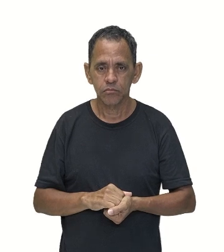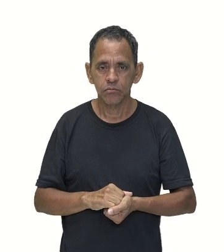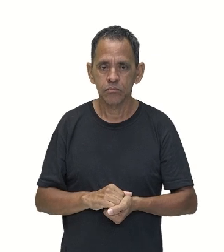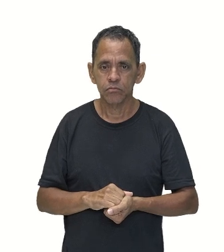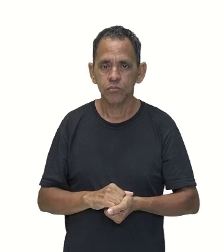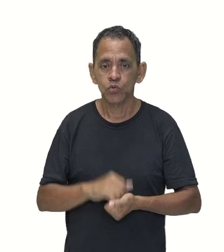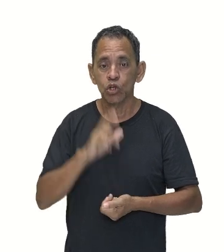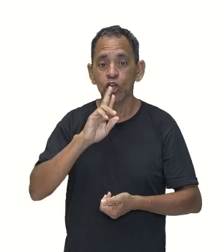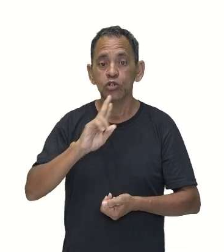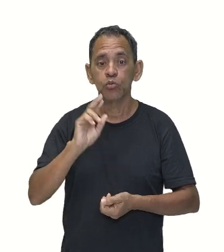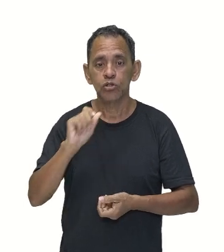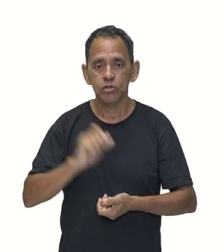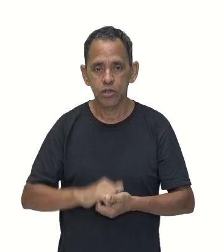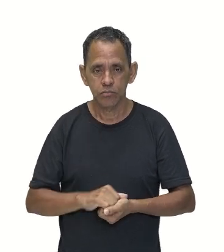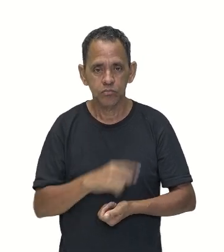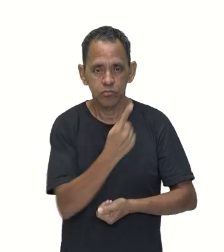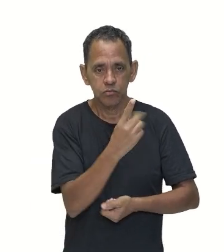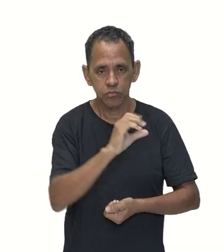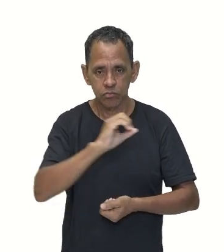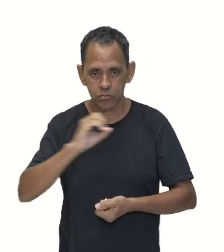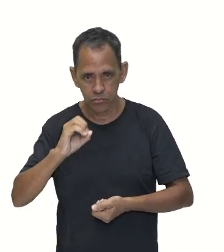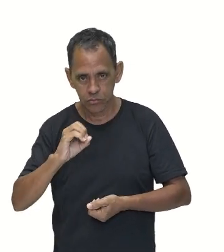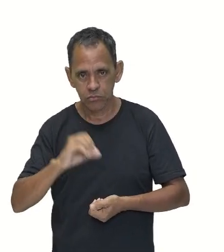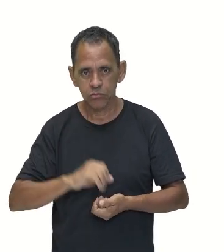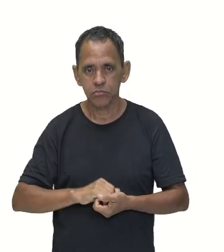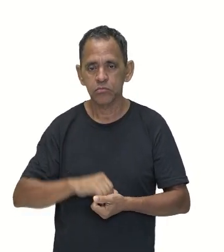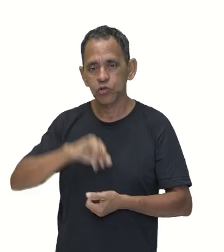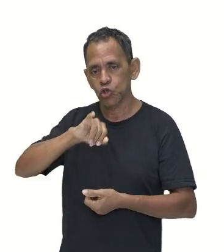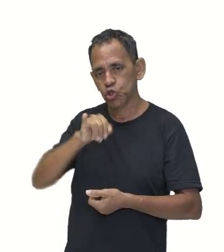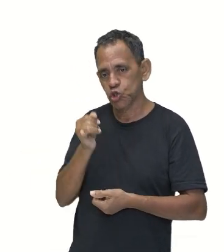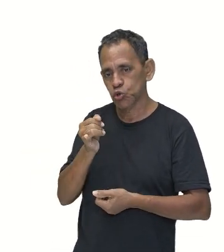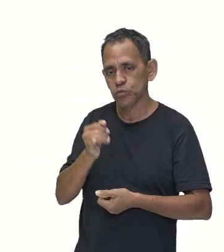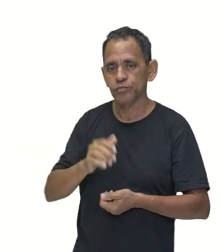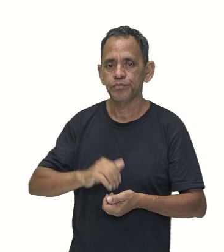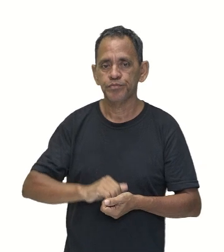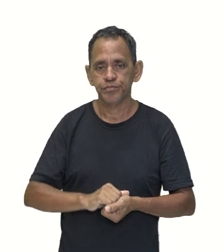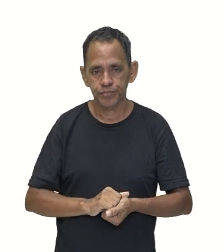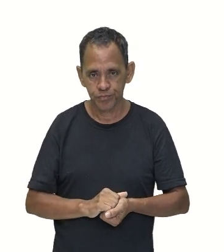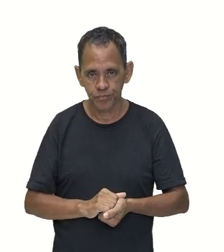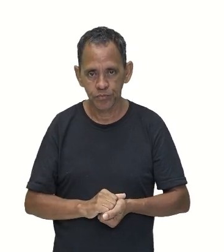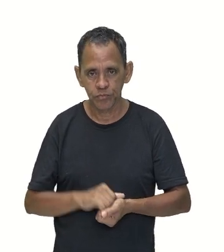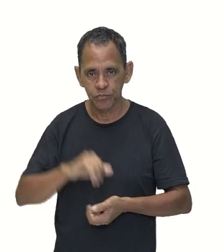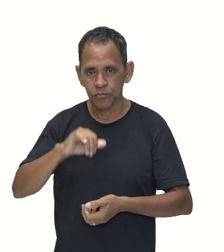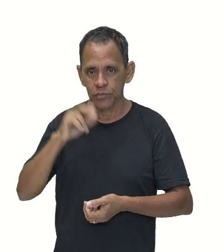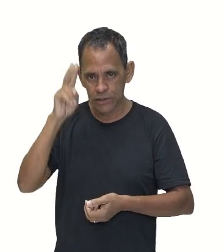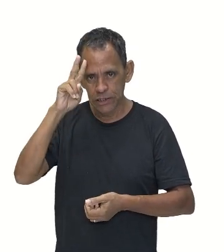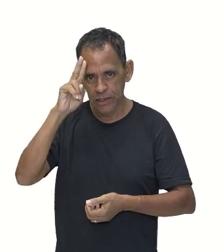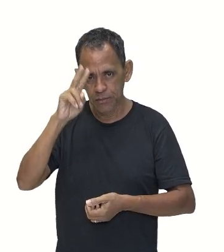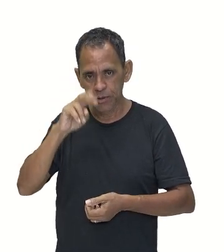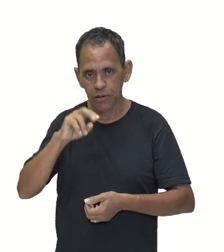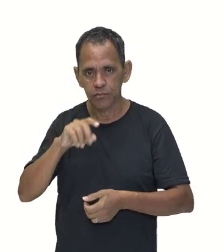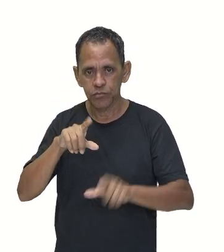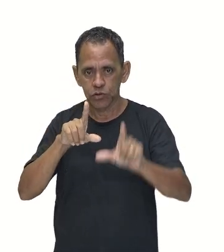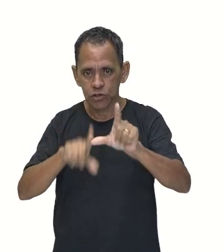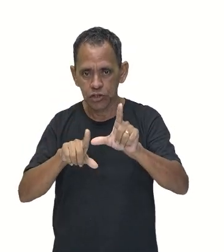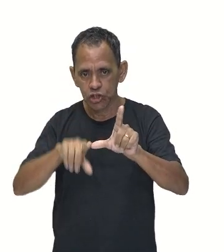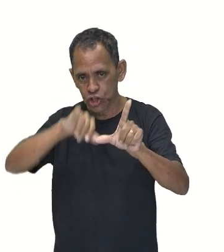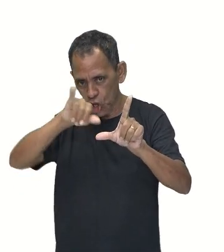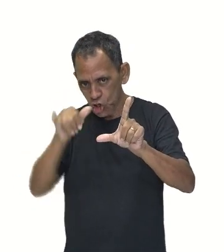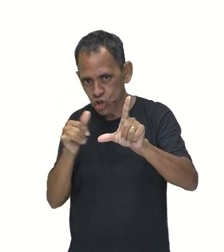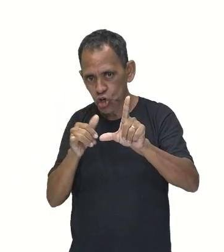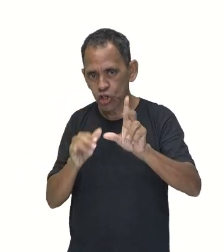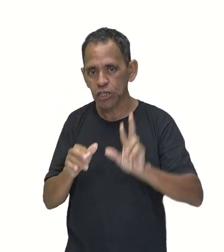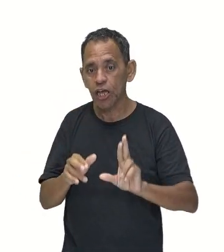aí eu coloco aqui a unidade de medida do trabalho, que é o joule. Então, aí está, pessoal. 1.000 joules é o nosso